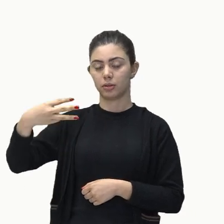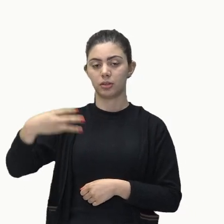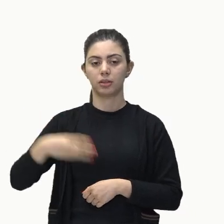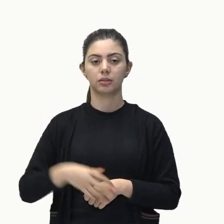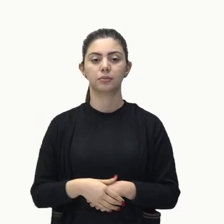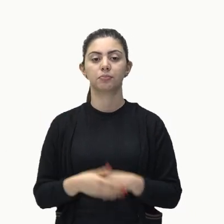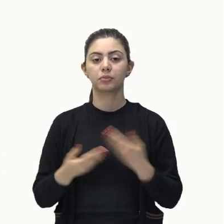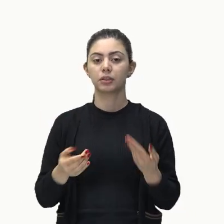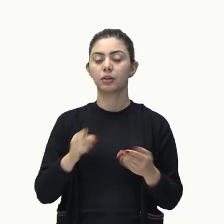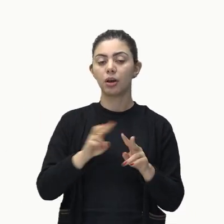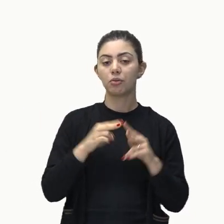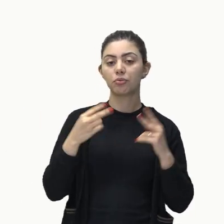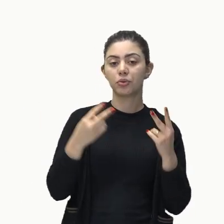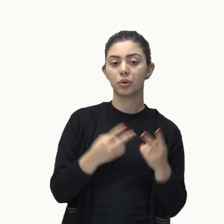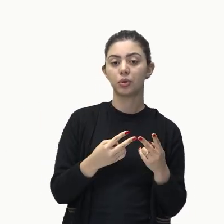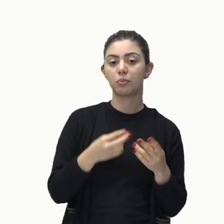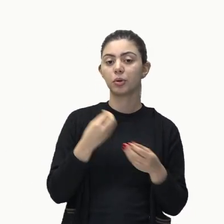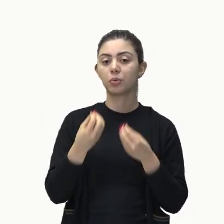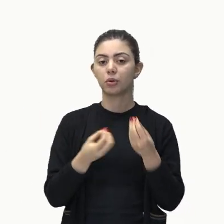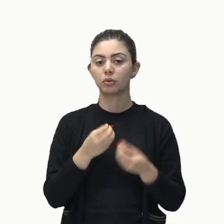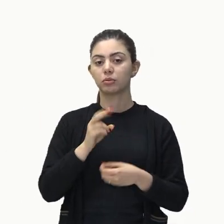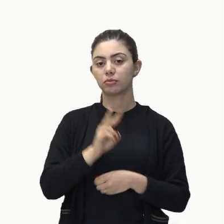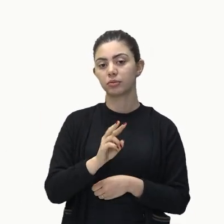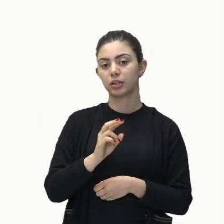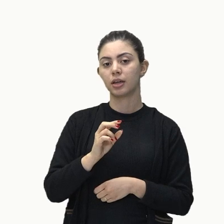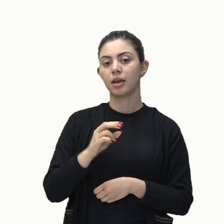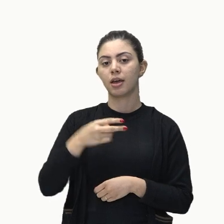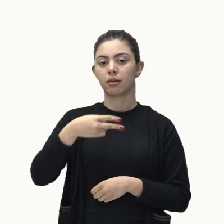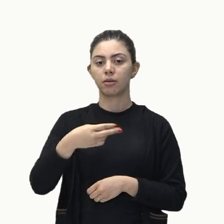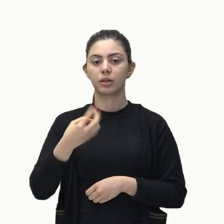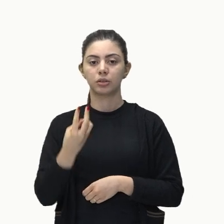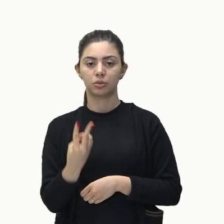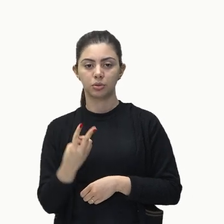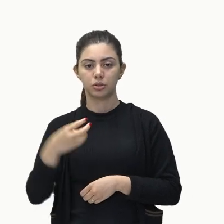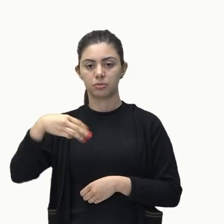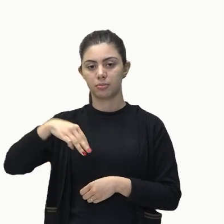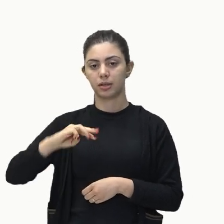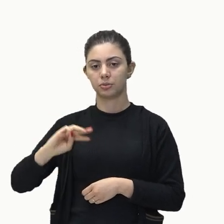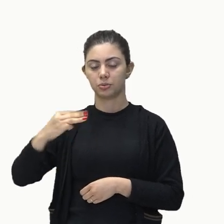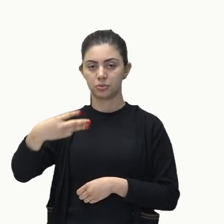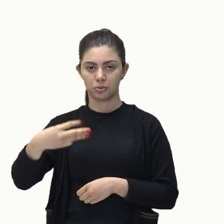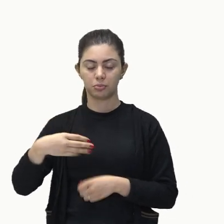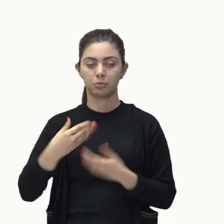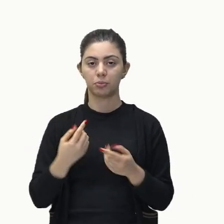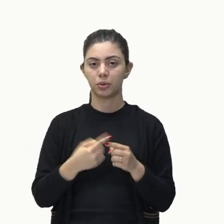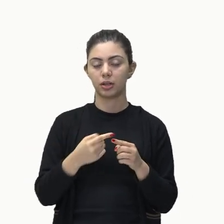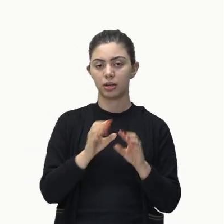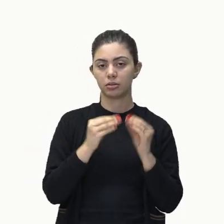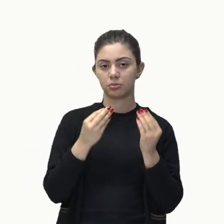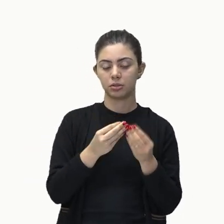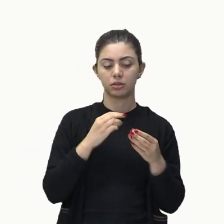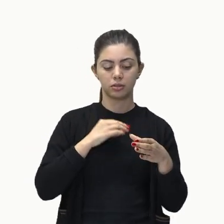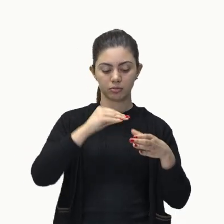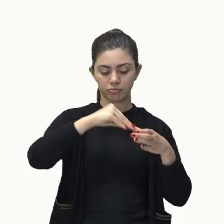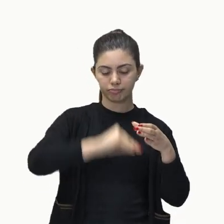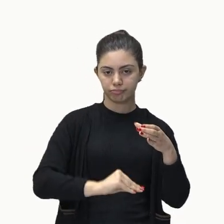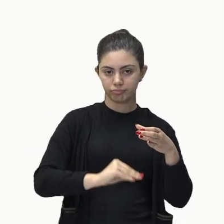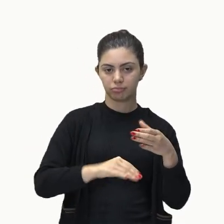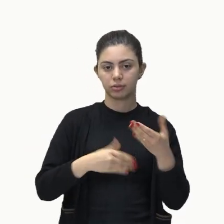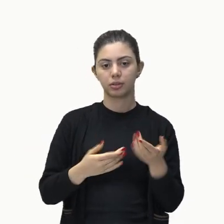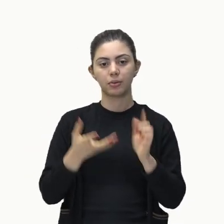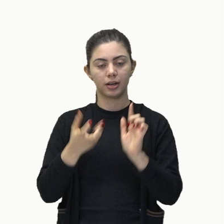volume imerso é 2 metros cúbicos, já está na unidade do SI, né, porque o corpo está totalmente imerso. E a gravidade foi